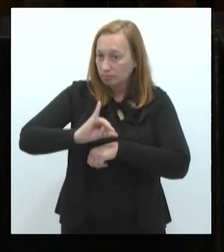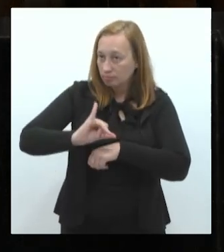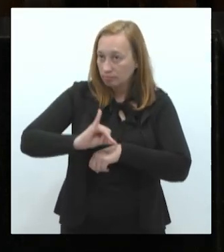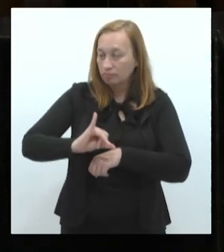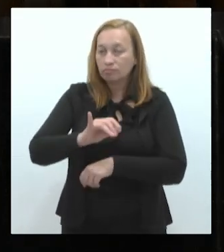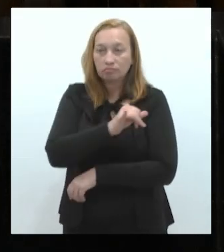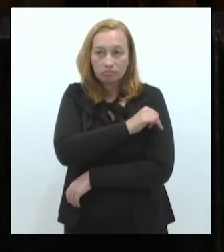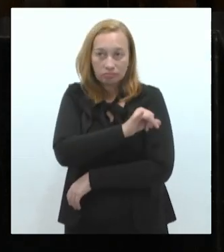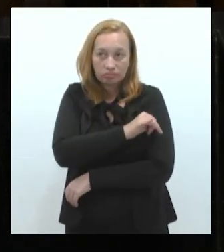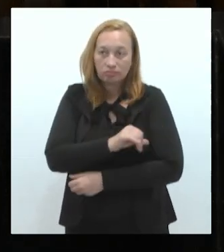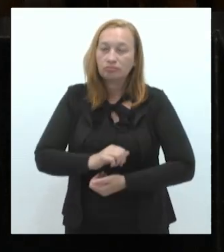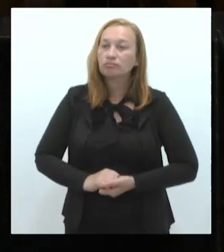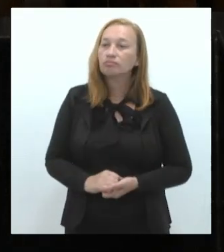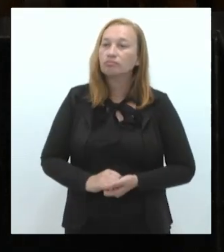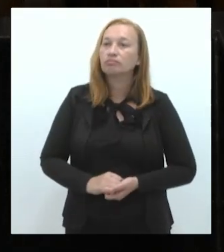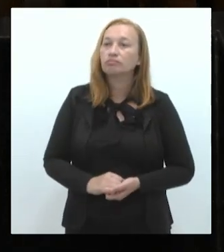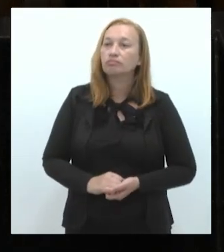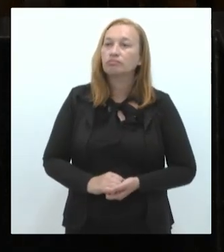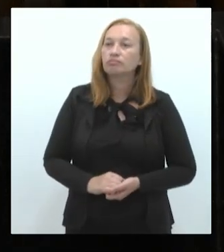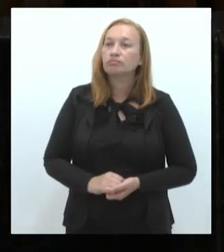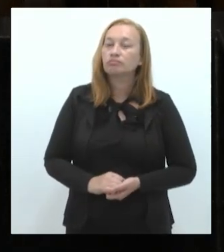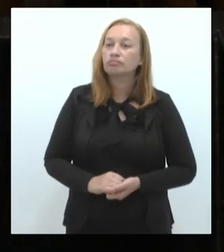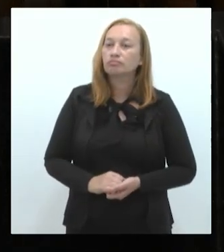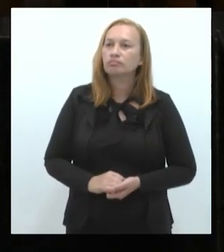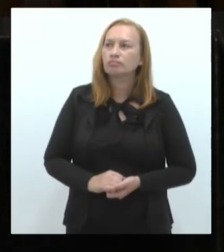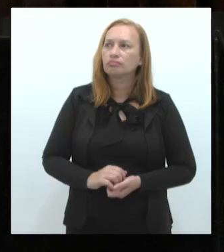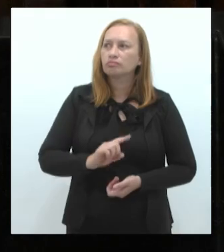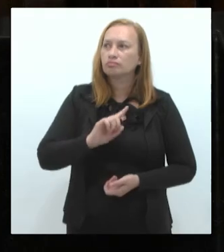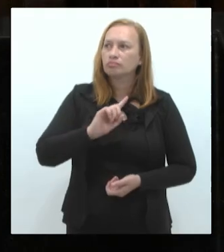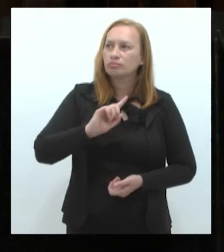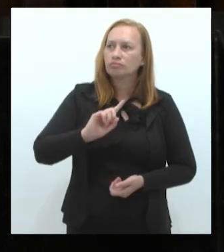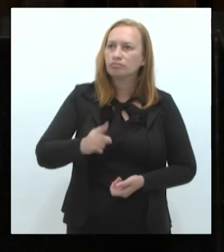de Janeiro é de R$